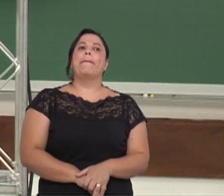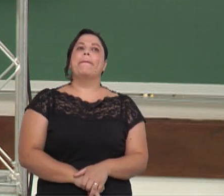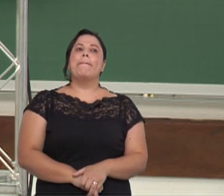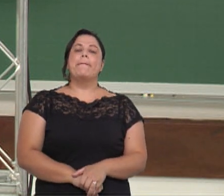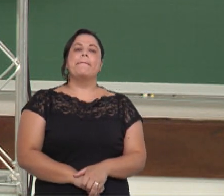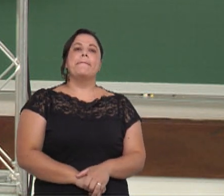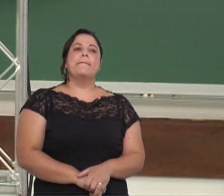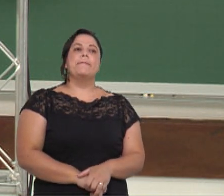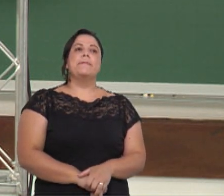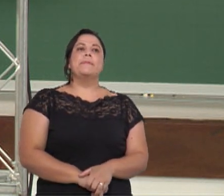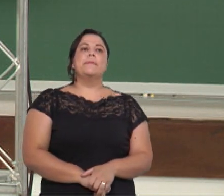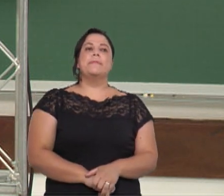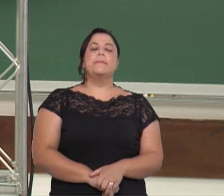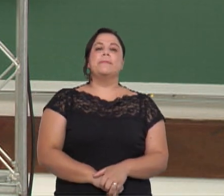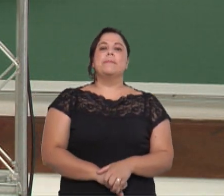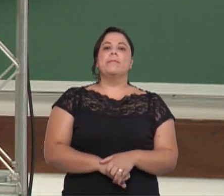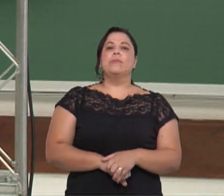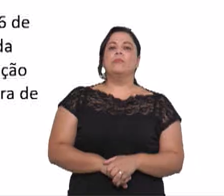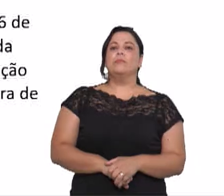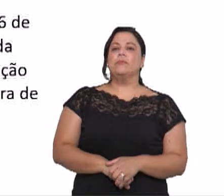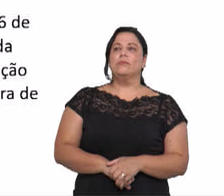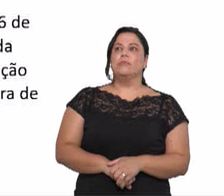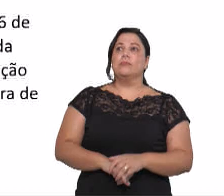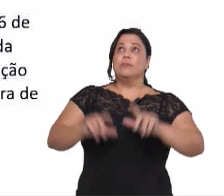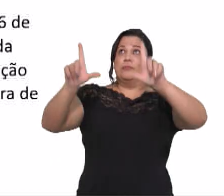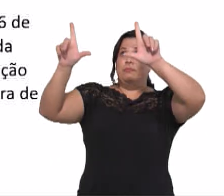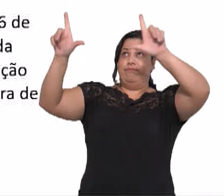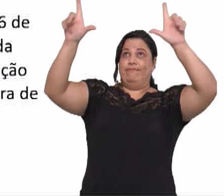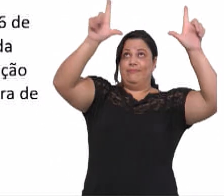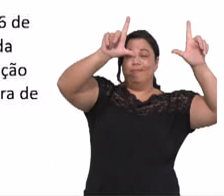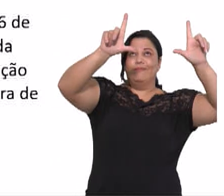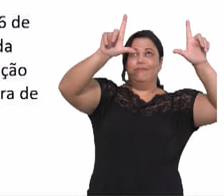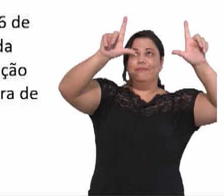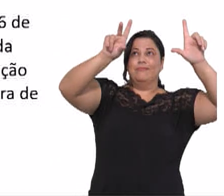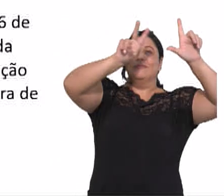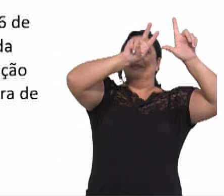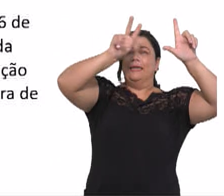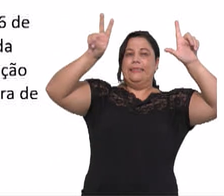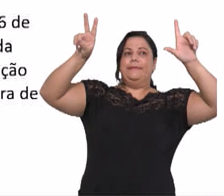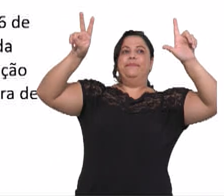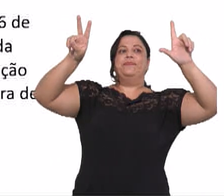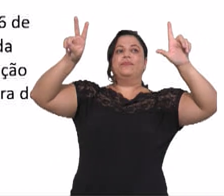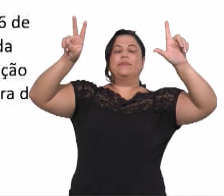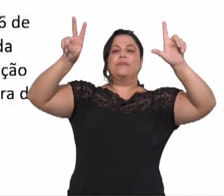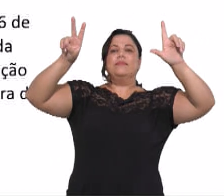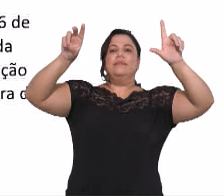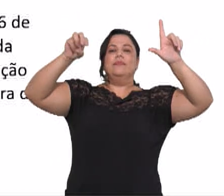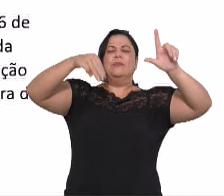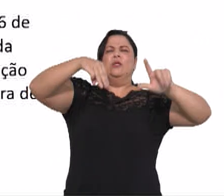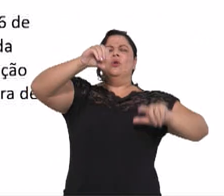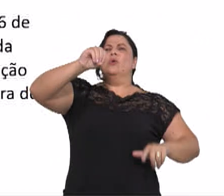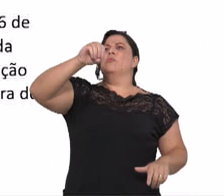Nós temos aí, então, essa monarquia constitucional que, em